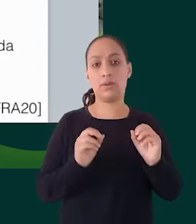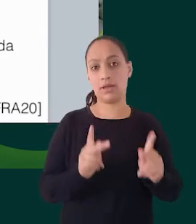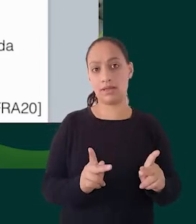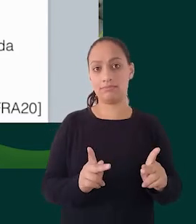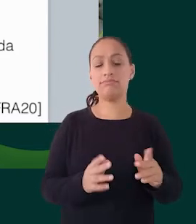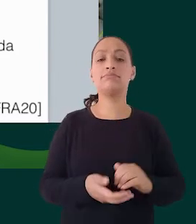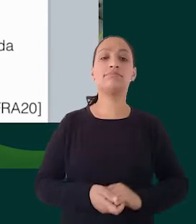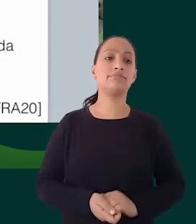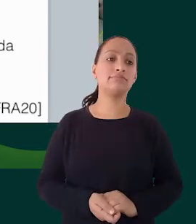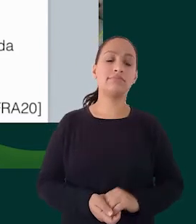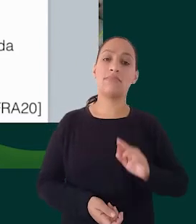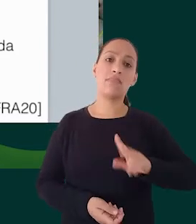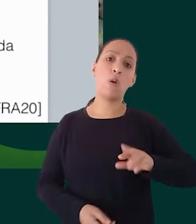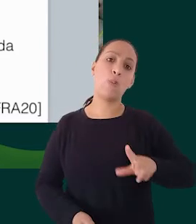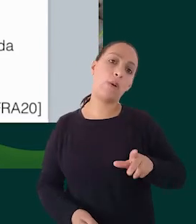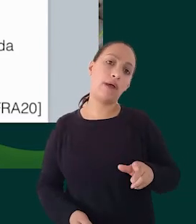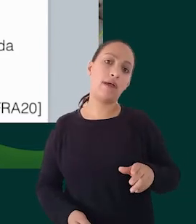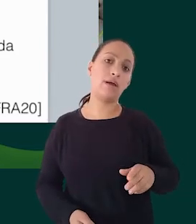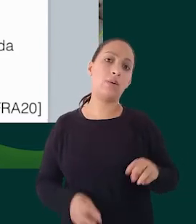é um assunto,